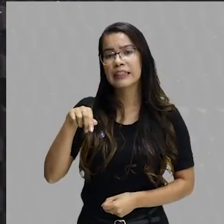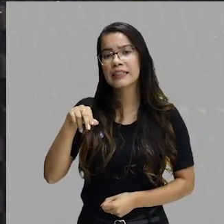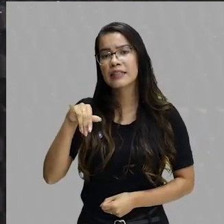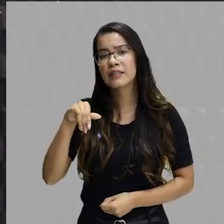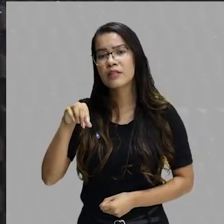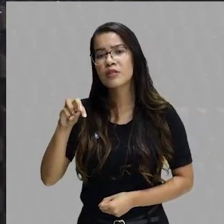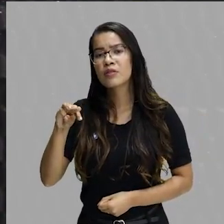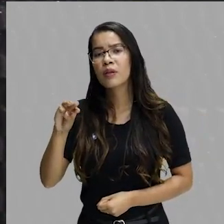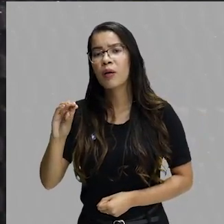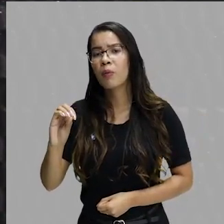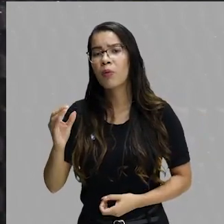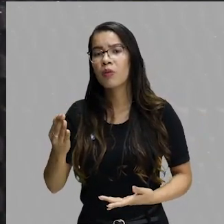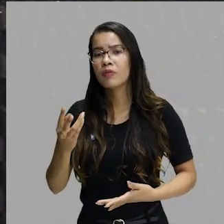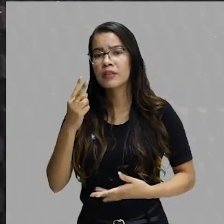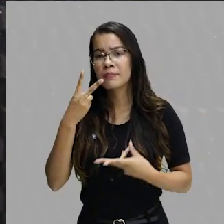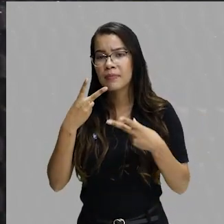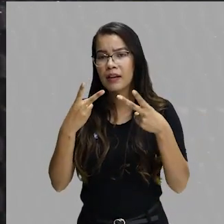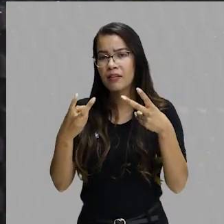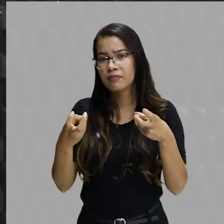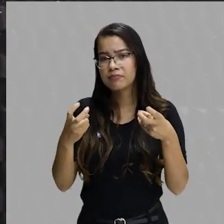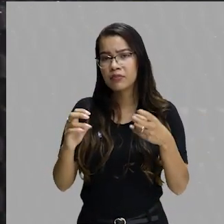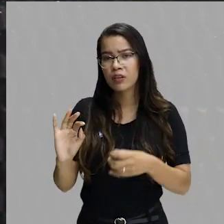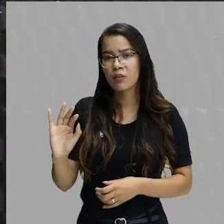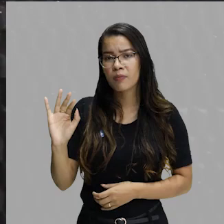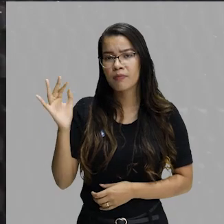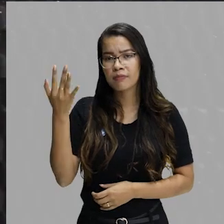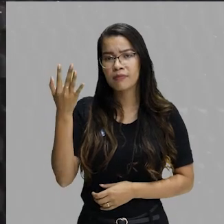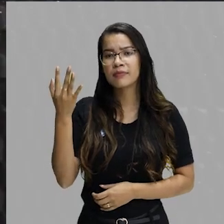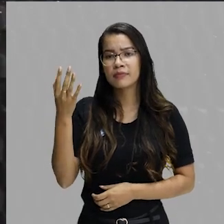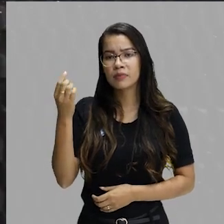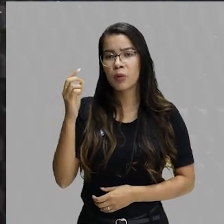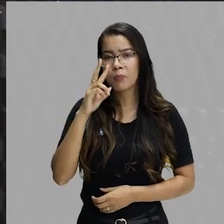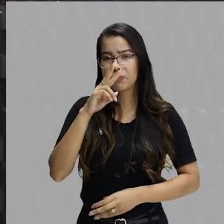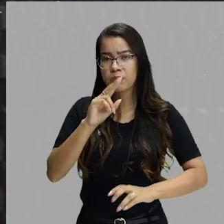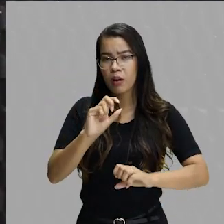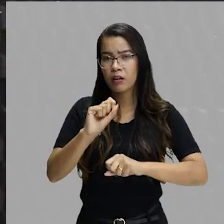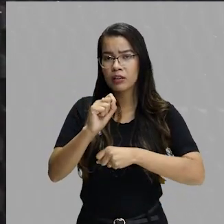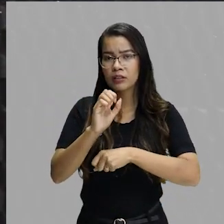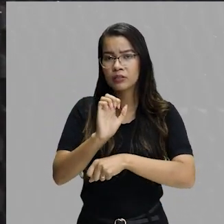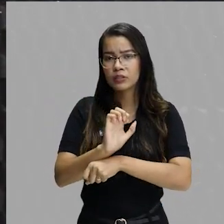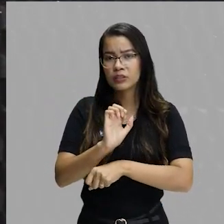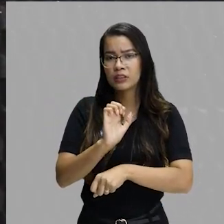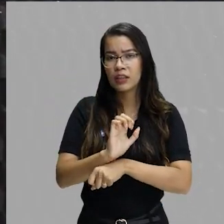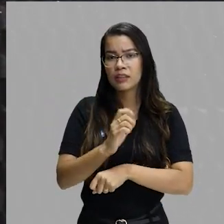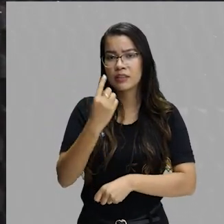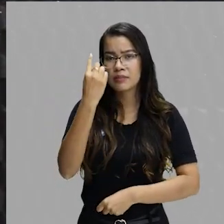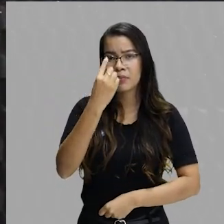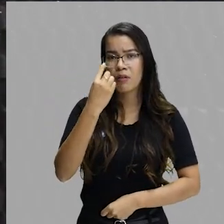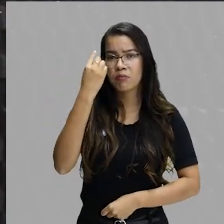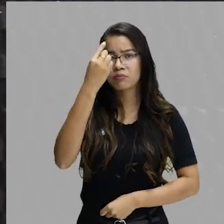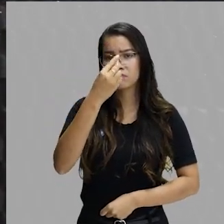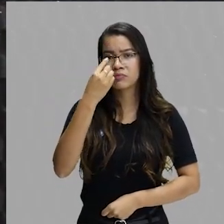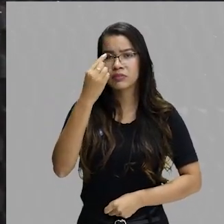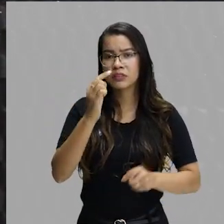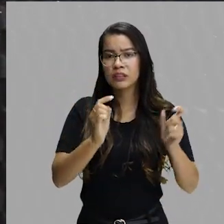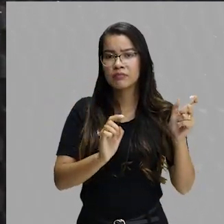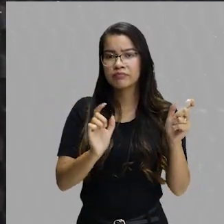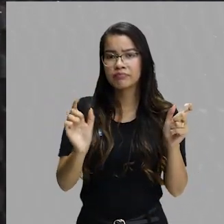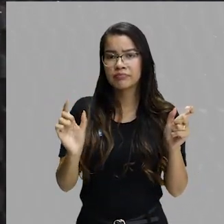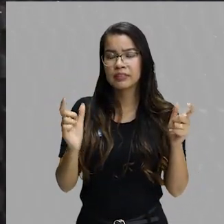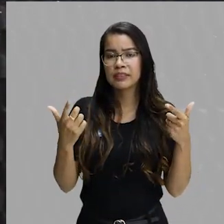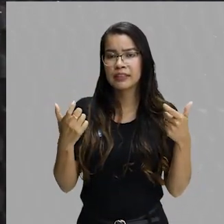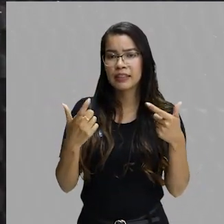o fenômeno do franquismo no poder do Estado espanhol no período entre guerras, você está diante de um fenômeno de um